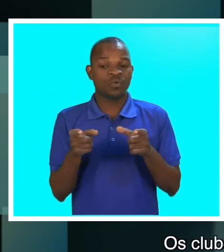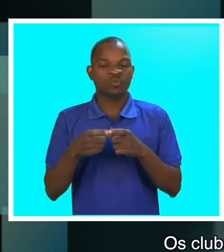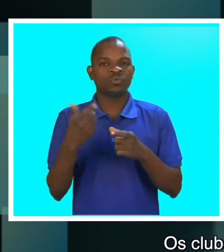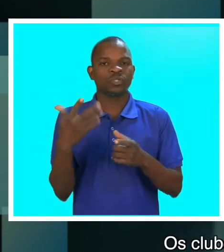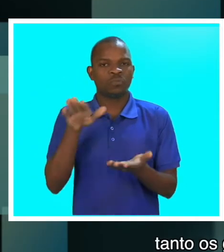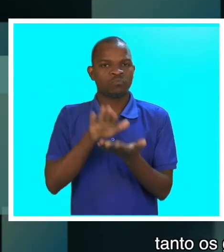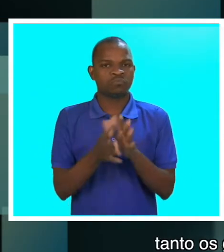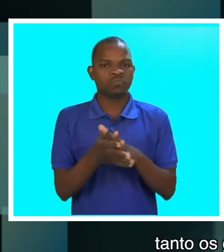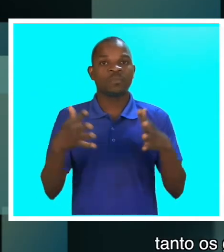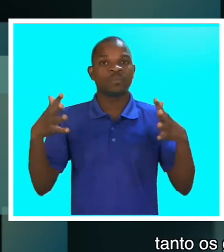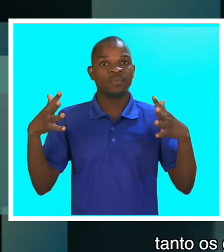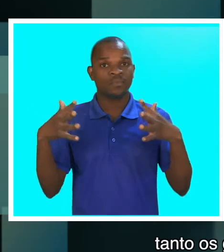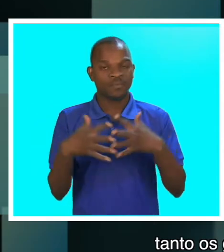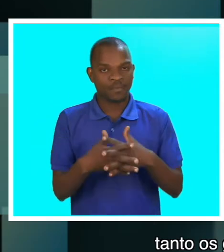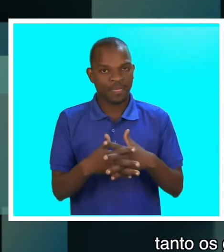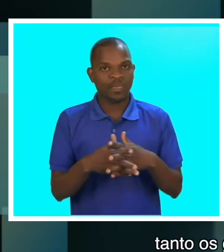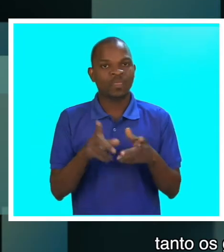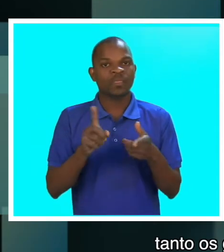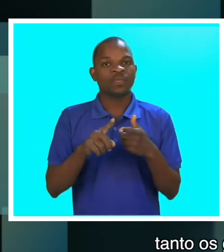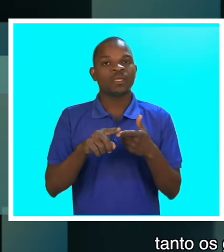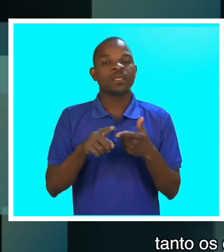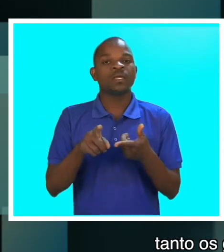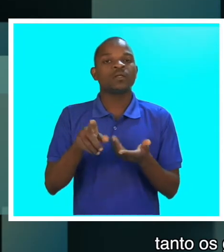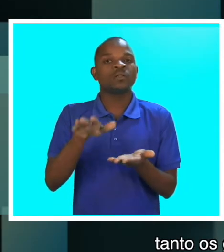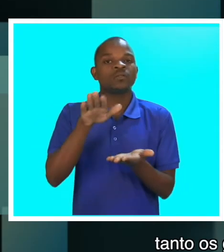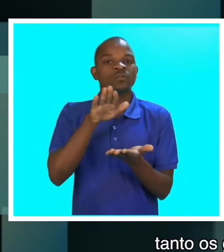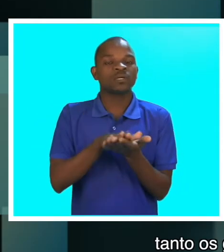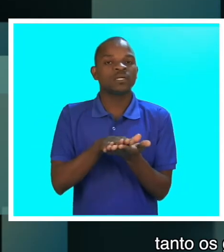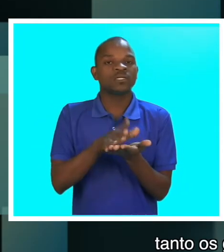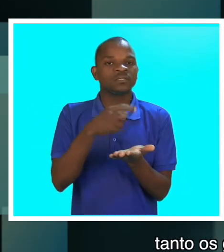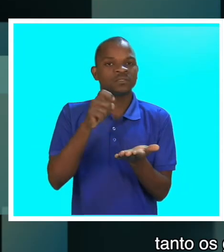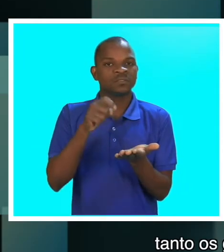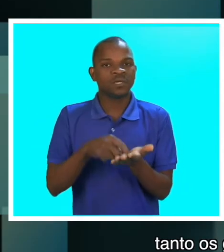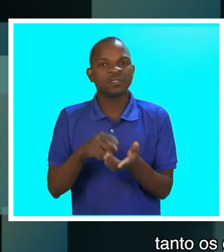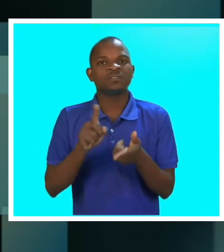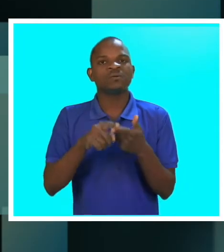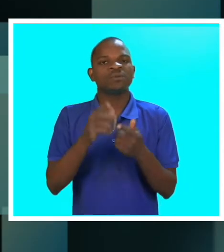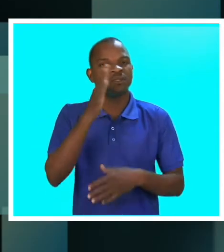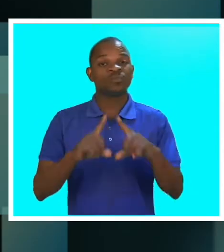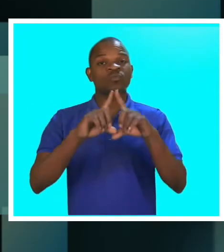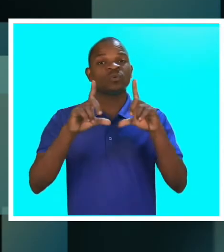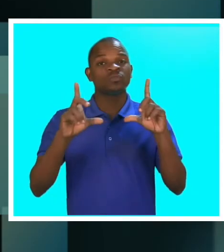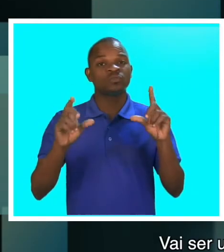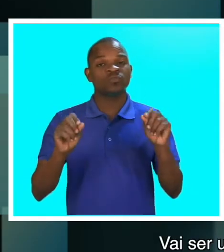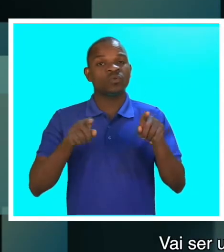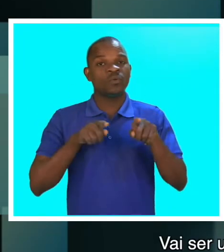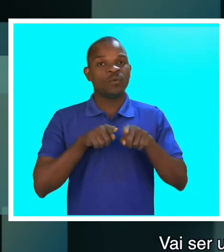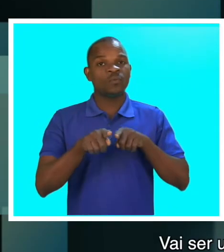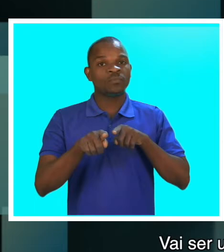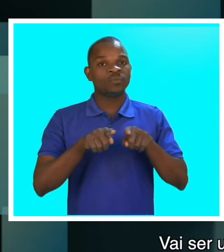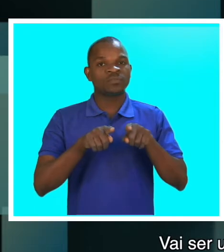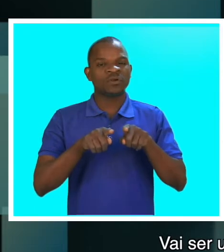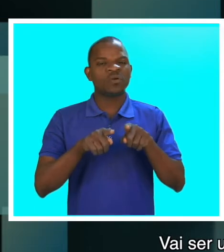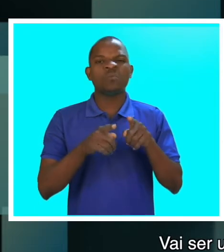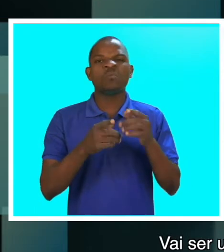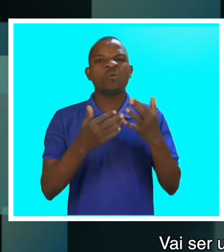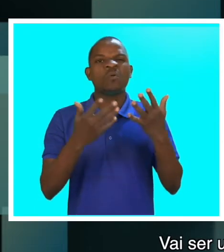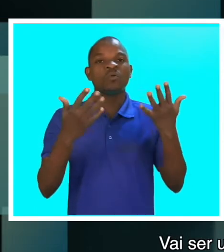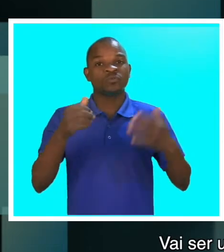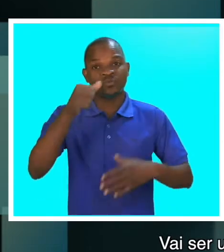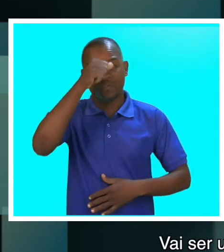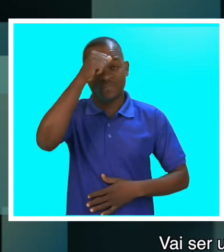prepararam-se muito bem, tanto os grandes clubes daqui da cidade, tanto os clubes do resto do país. Vai ser uma competição